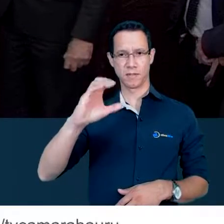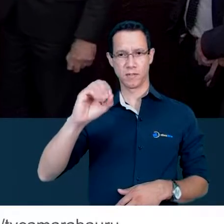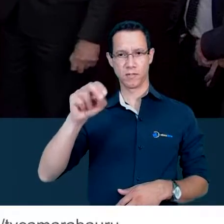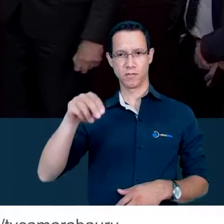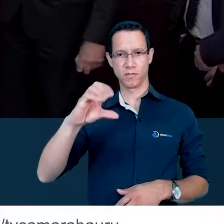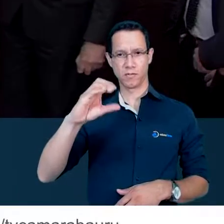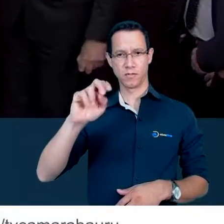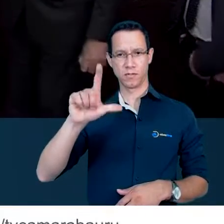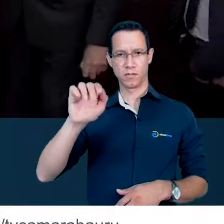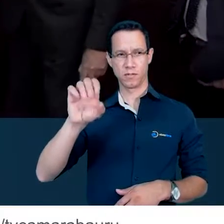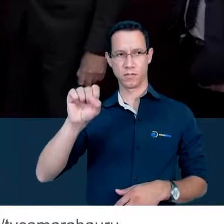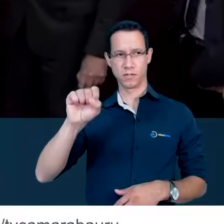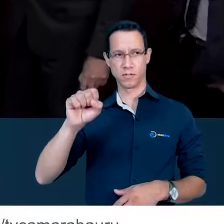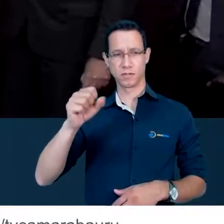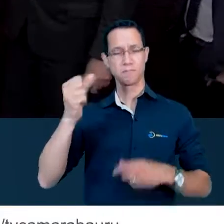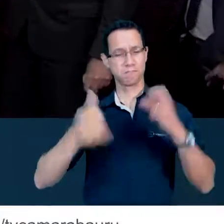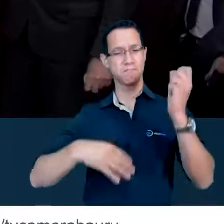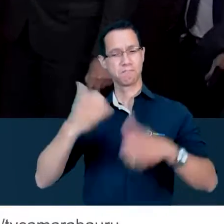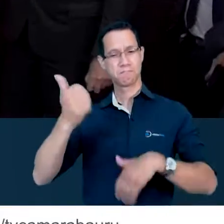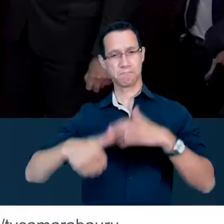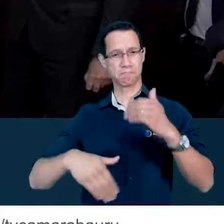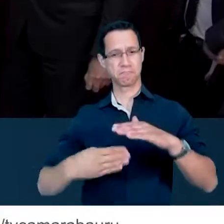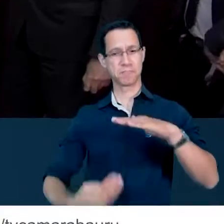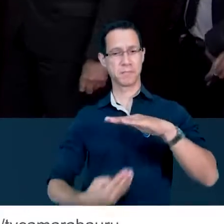minutos ou mais.